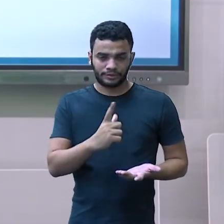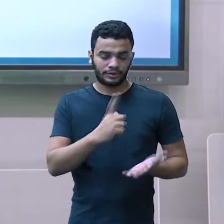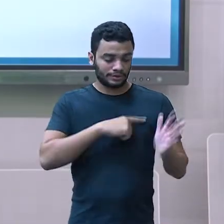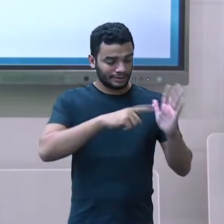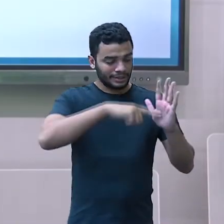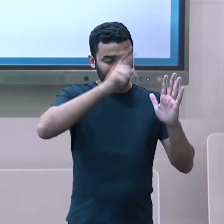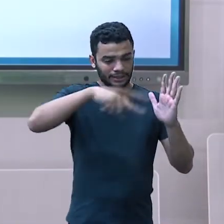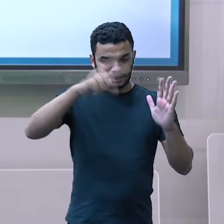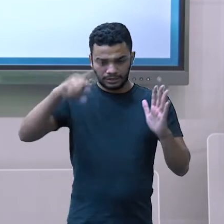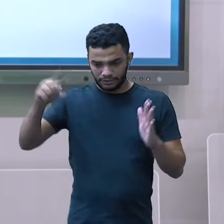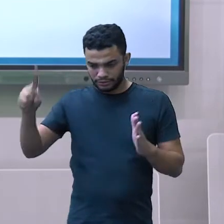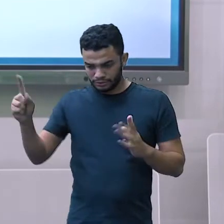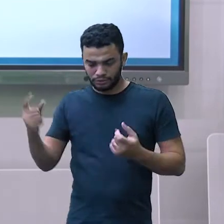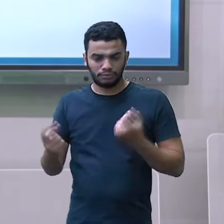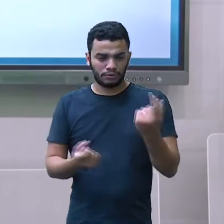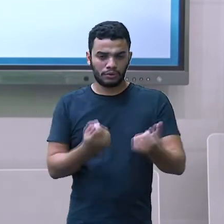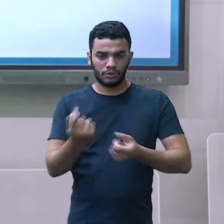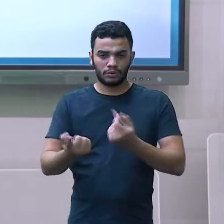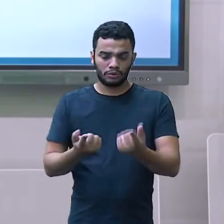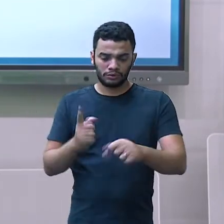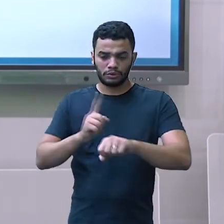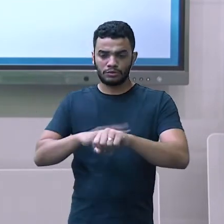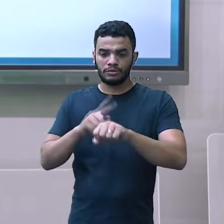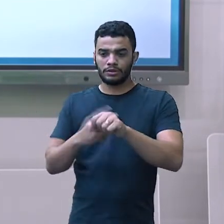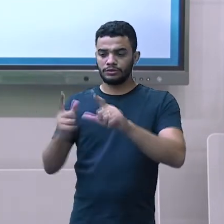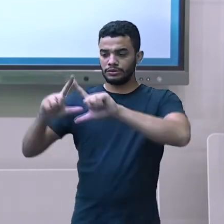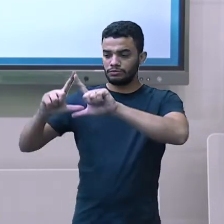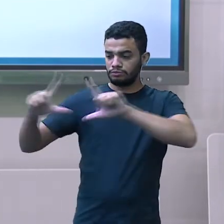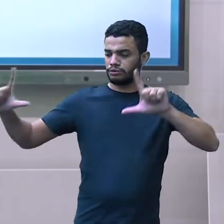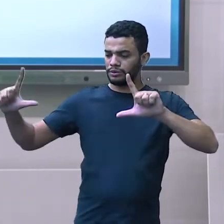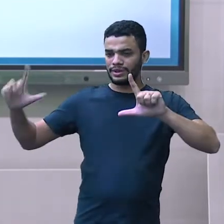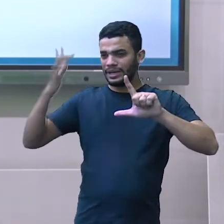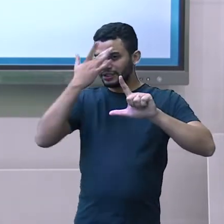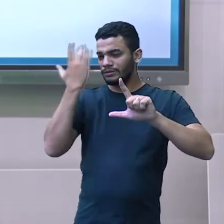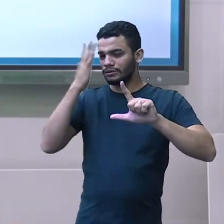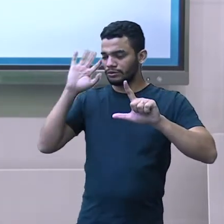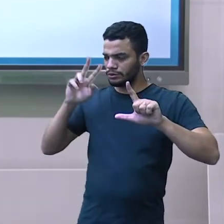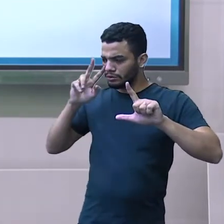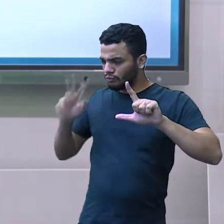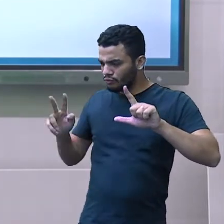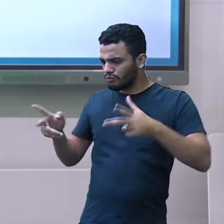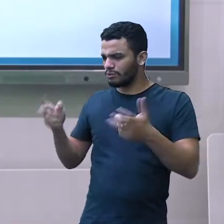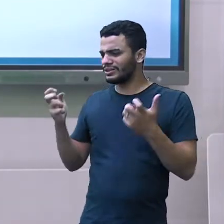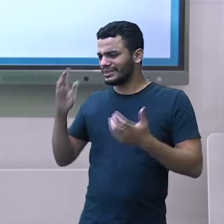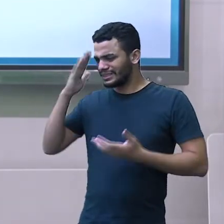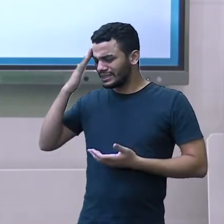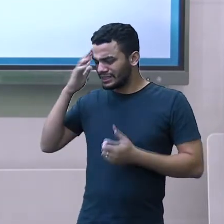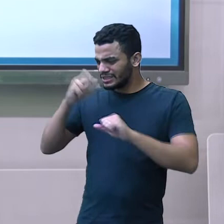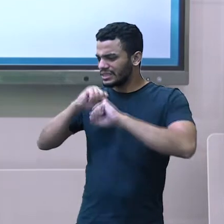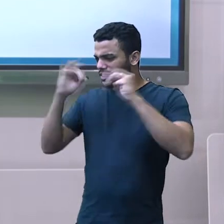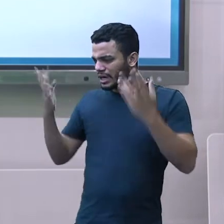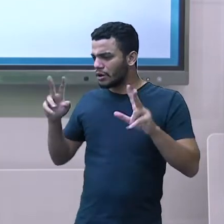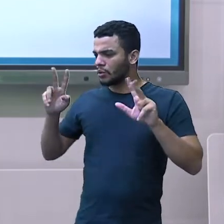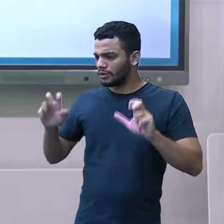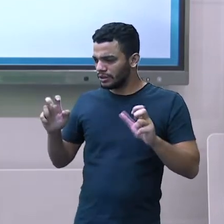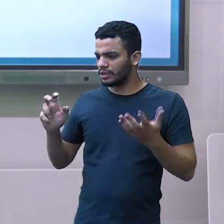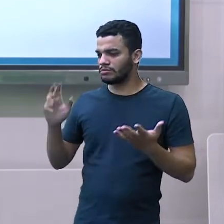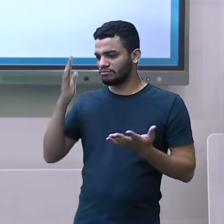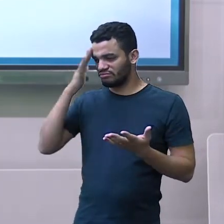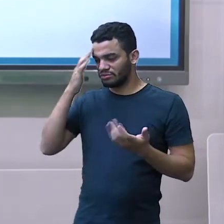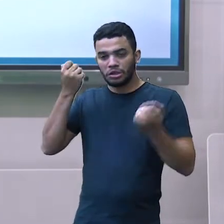não precisa fazer uma leitura completa. Tem outros que já te dá a porcentagem. Tem